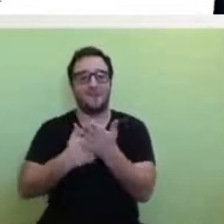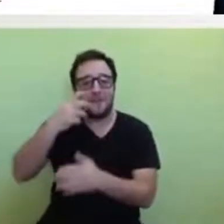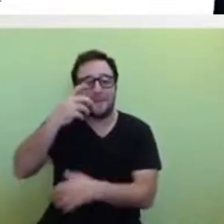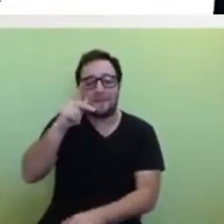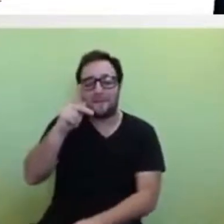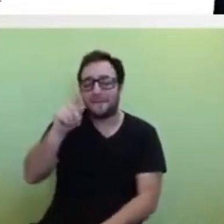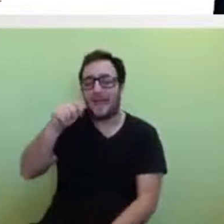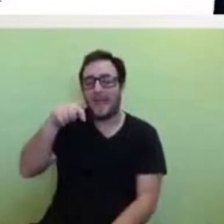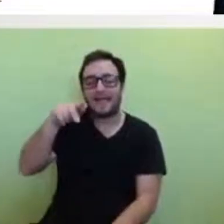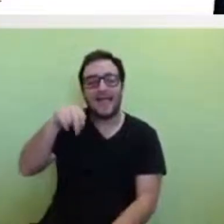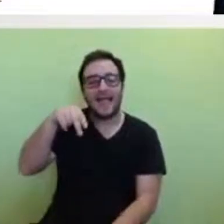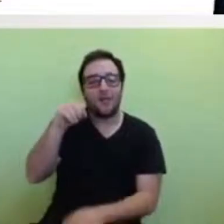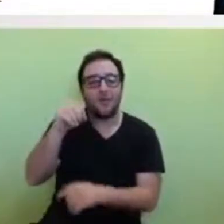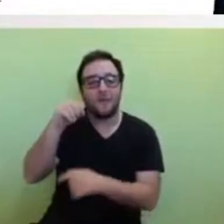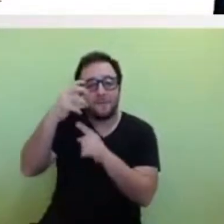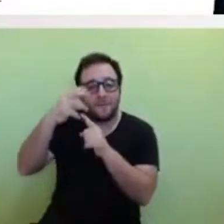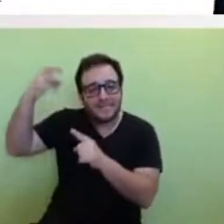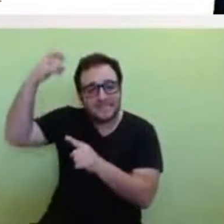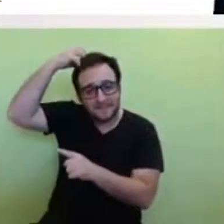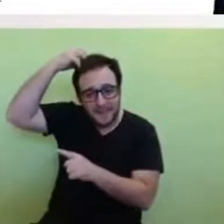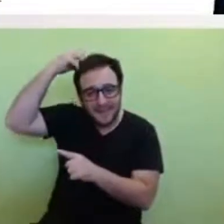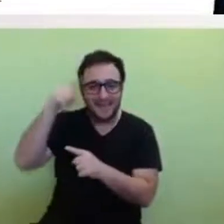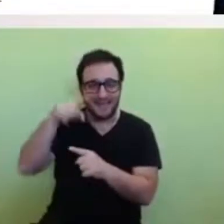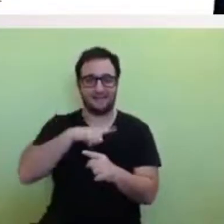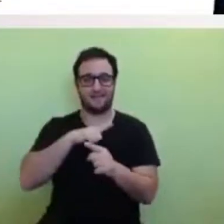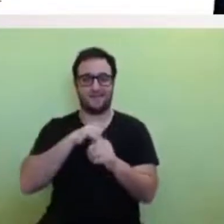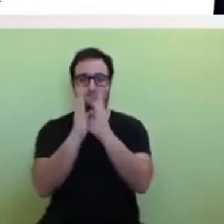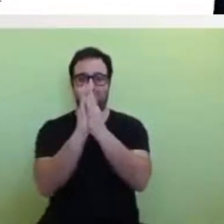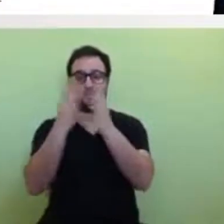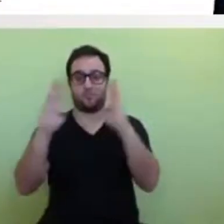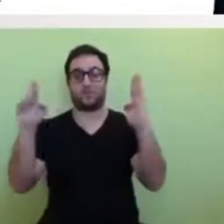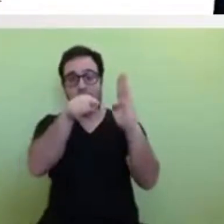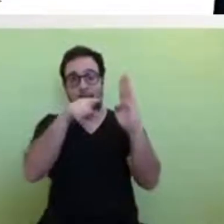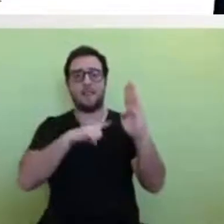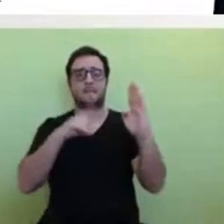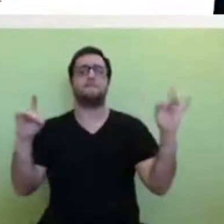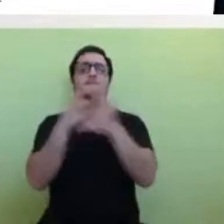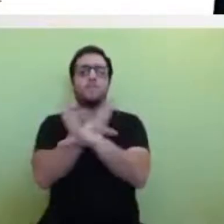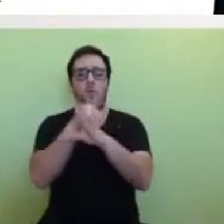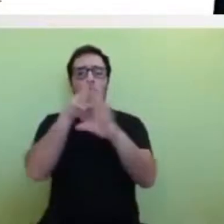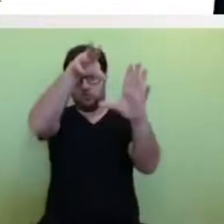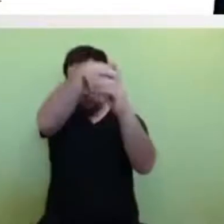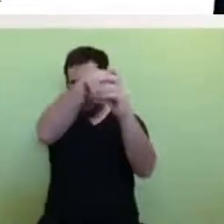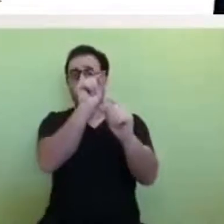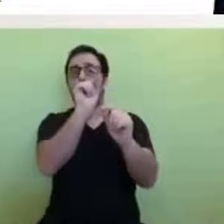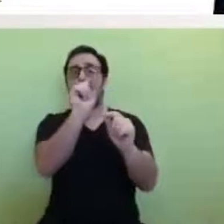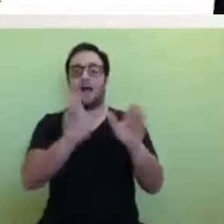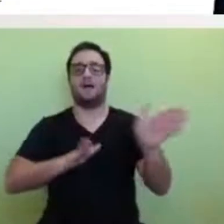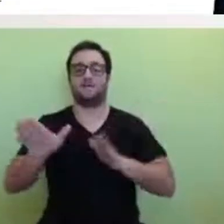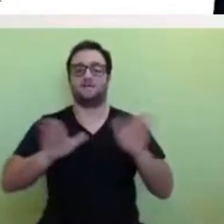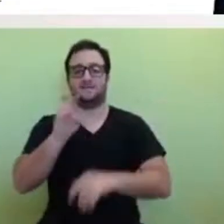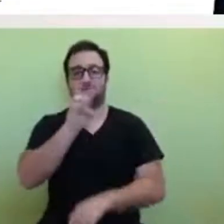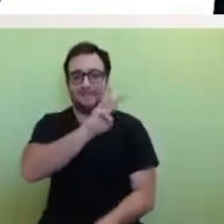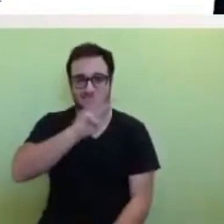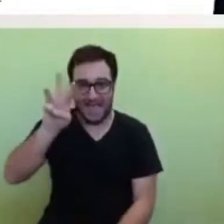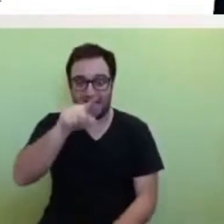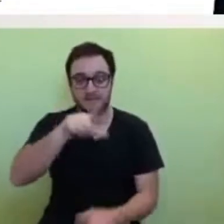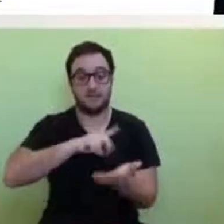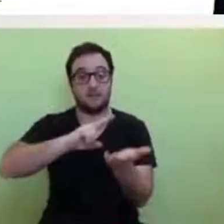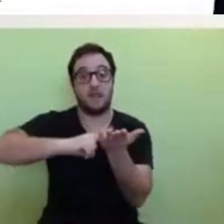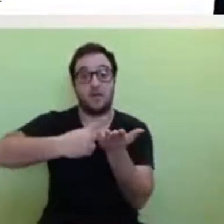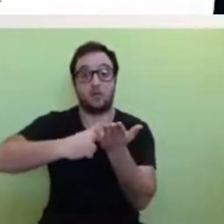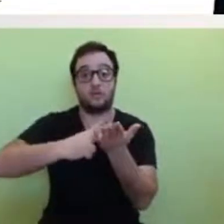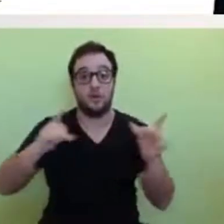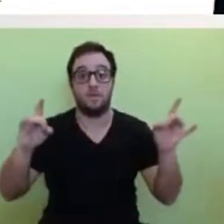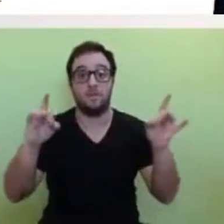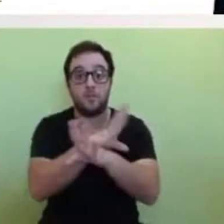acessíveis. E o vídeo do Pequeno Príncipe, do livro, tem mais de 2 horas. Então a pergunta é: quem